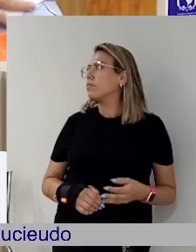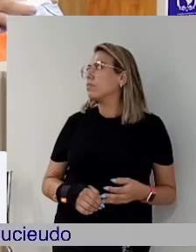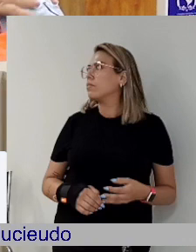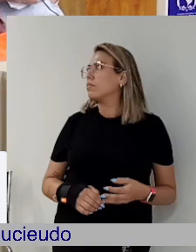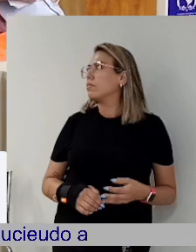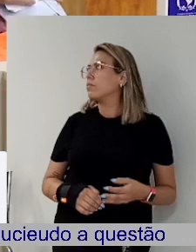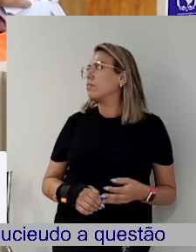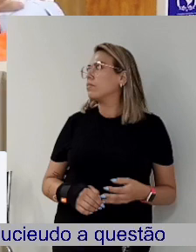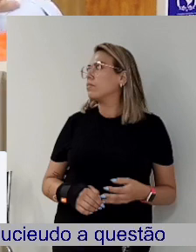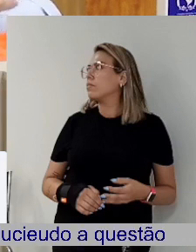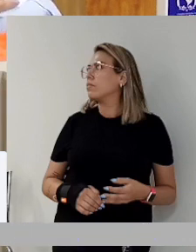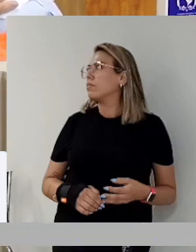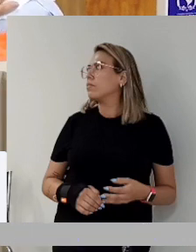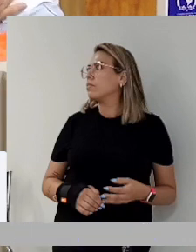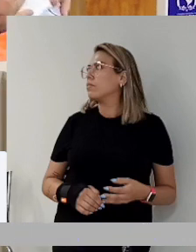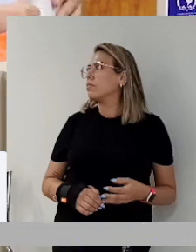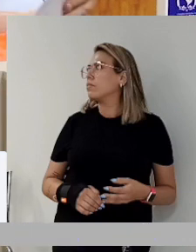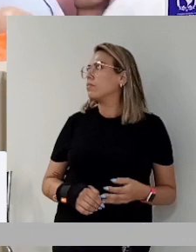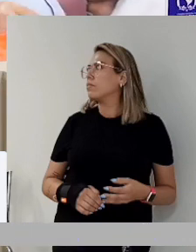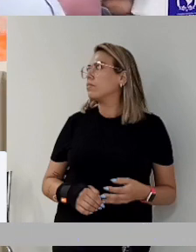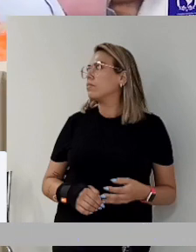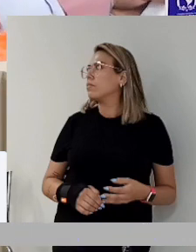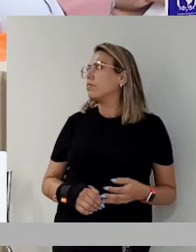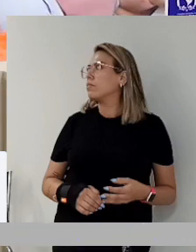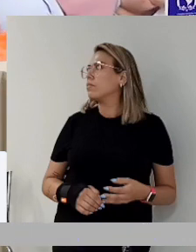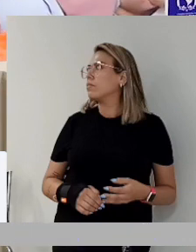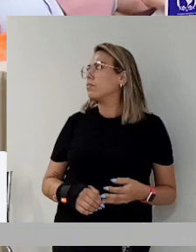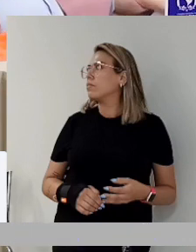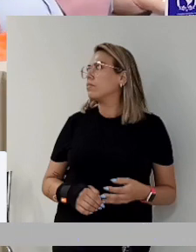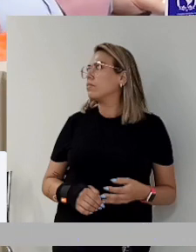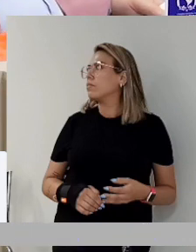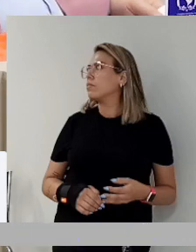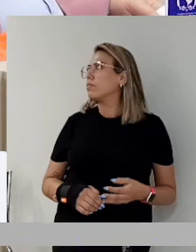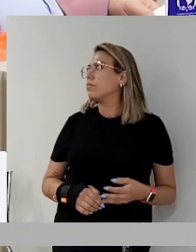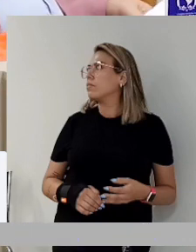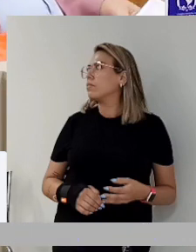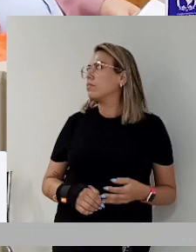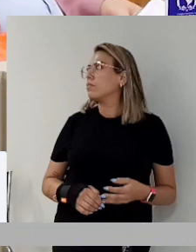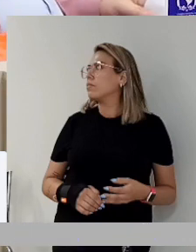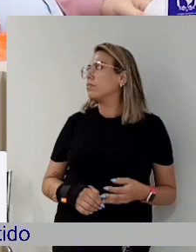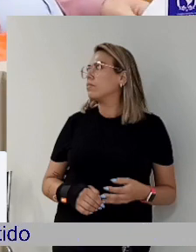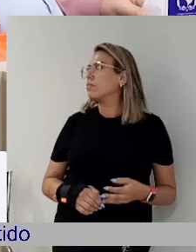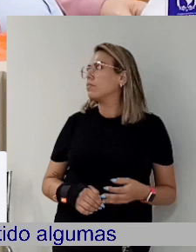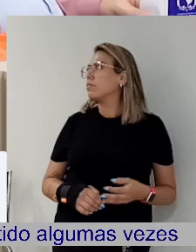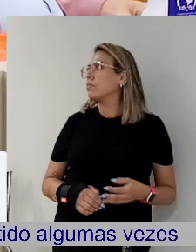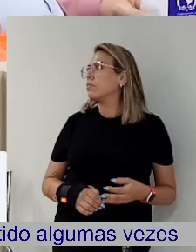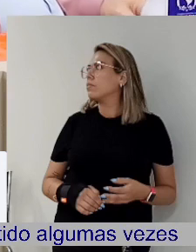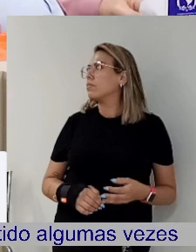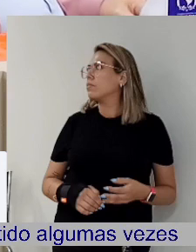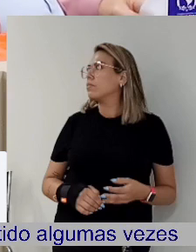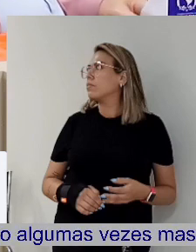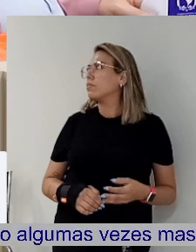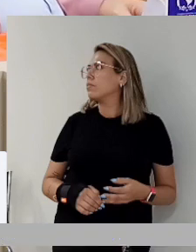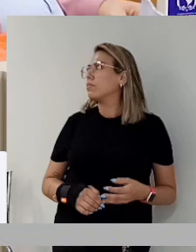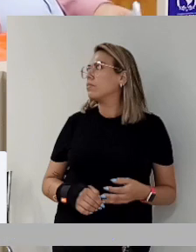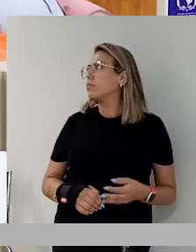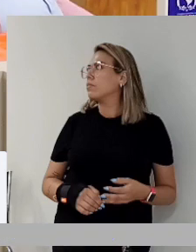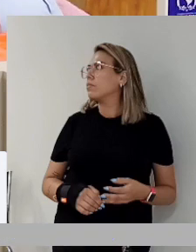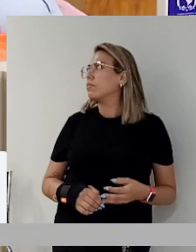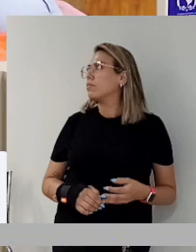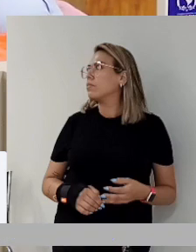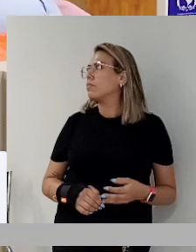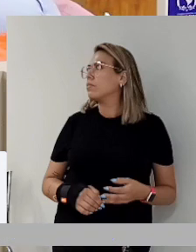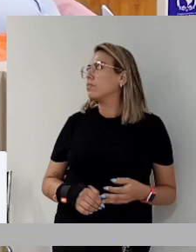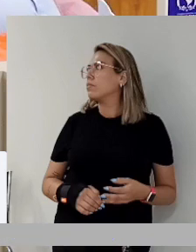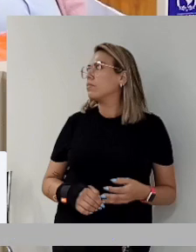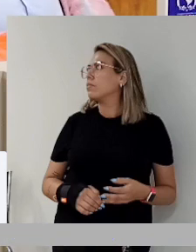a questão daquela daquele caminhão né Eh foi discutido algumas vezes mas a gente espera que